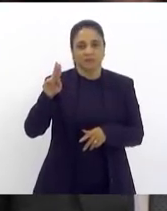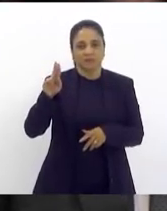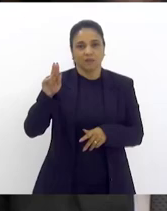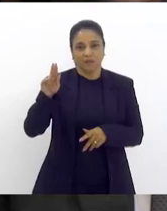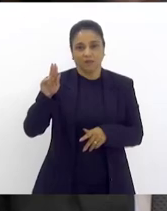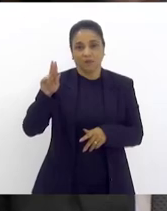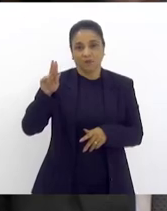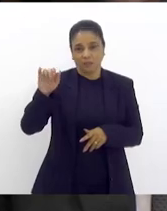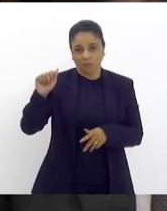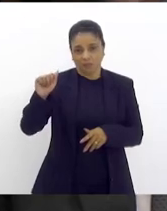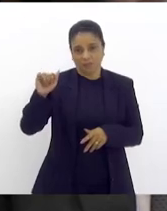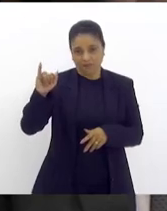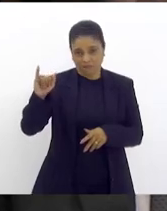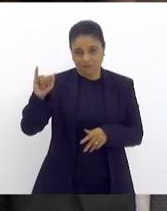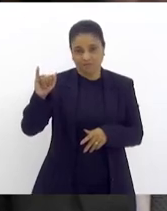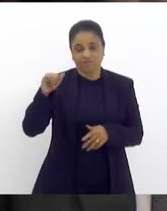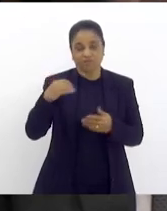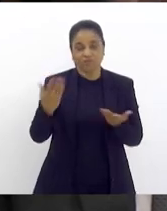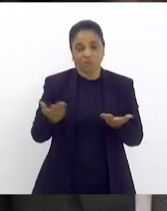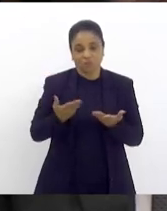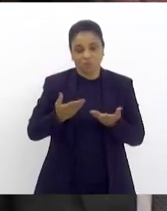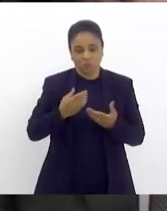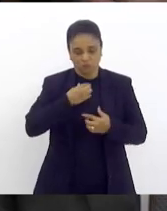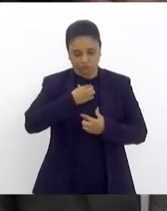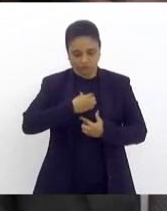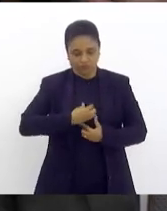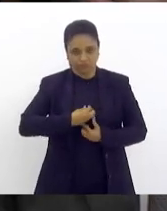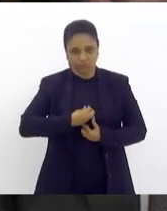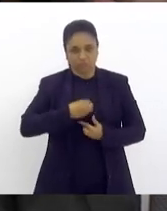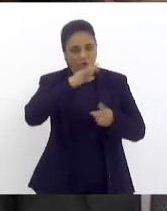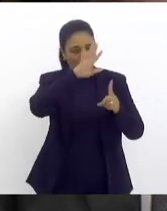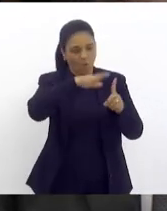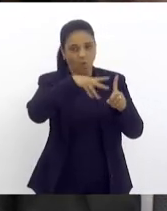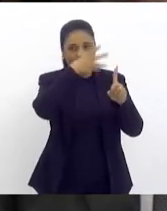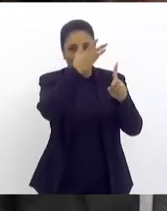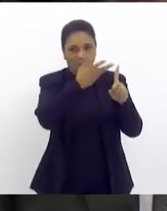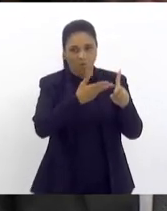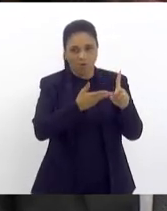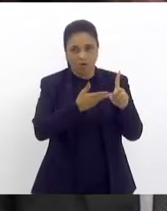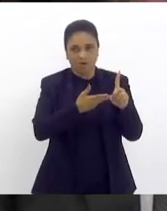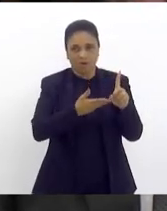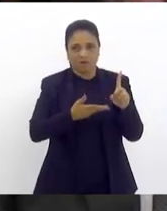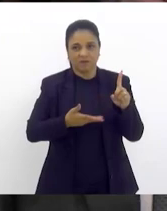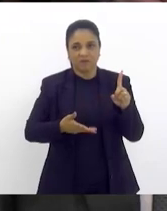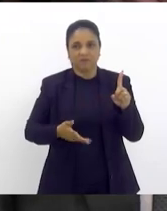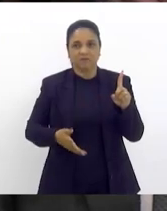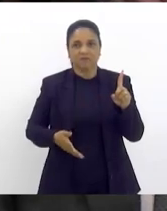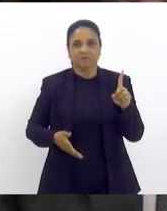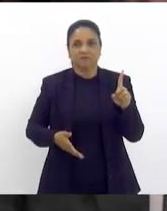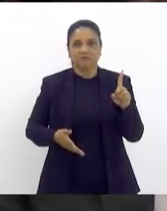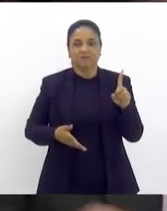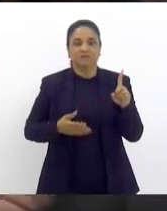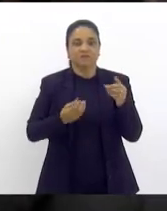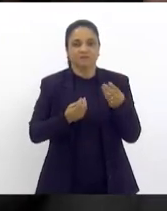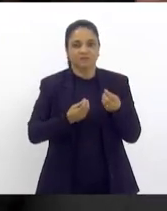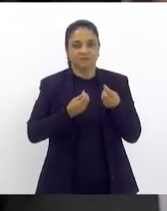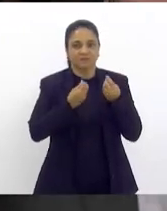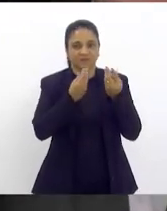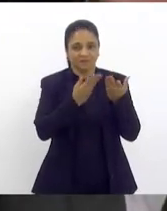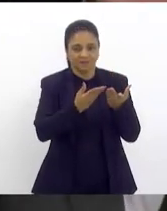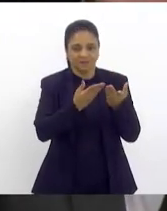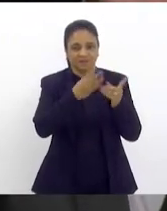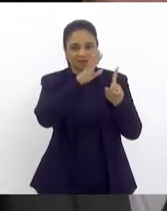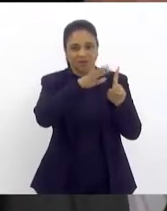Hoje estamos entregando a maior honraria. Melhor. Hoje estamos entregando a maior